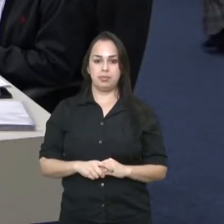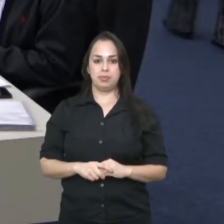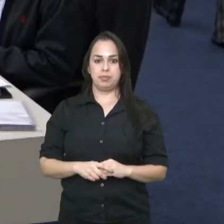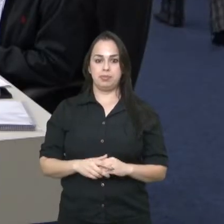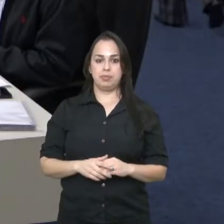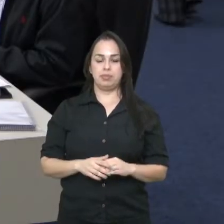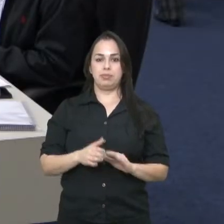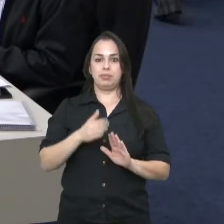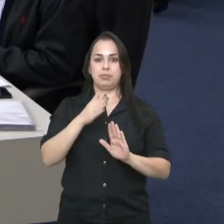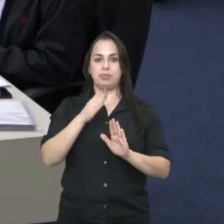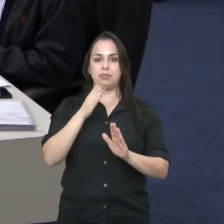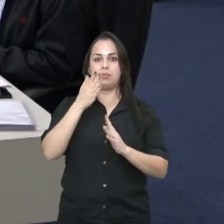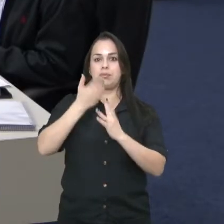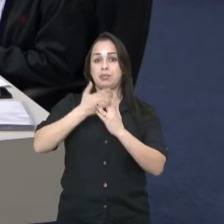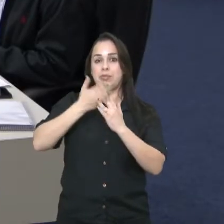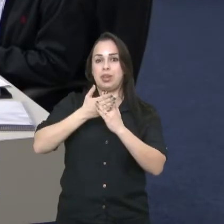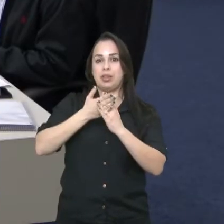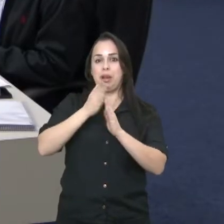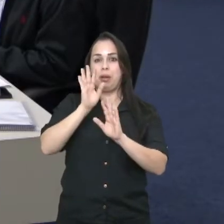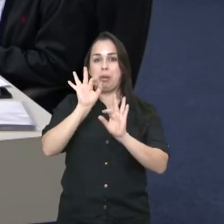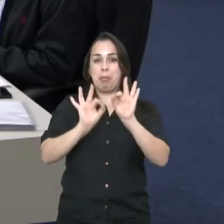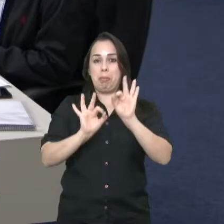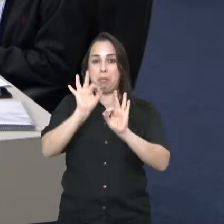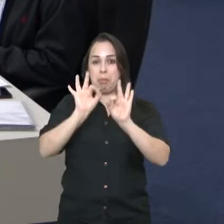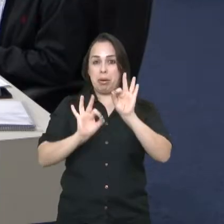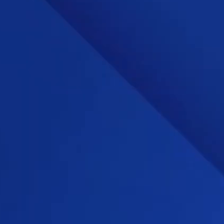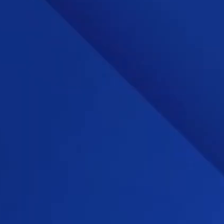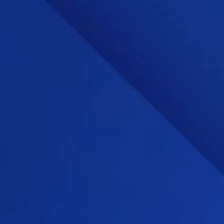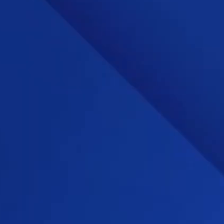Suspendemos a sessão por alguns instantes para organização da pauta.